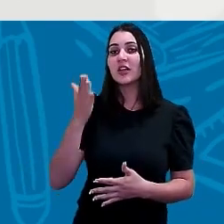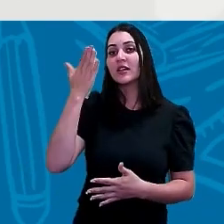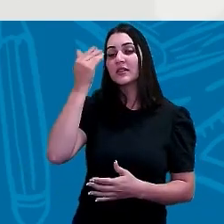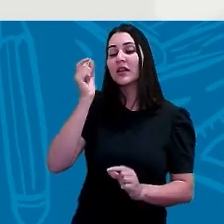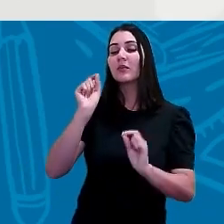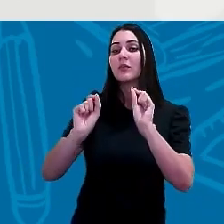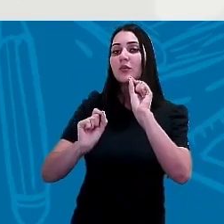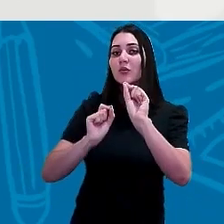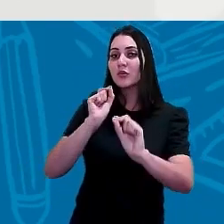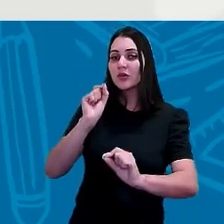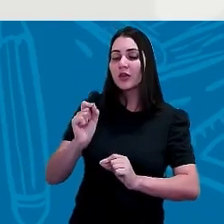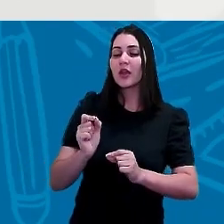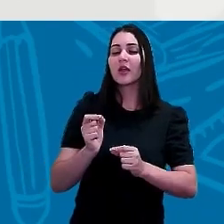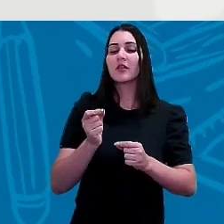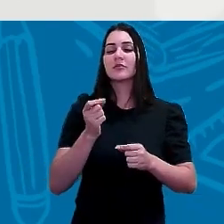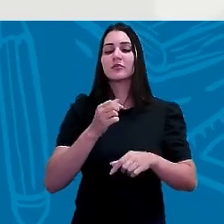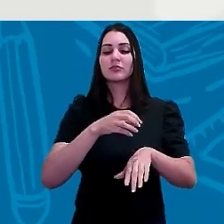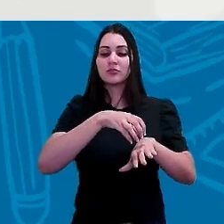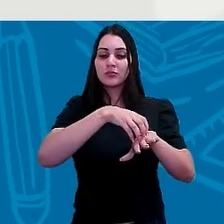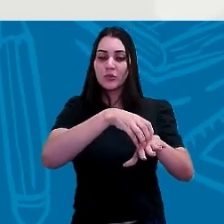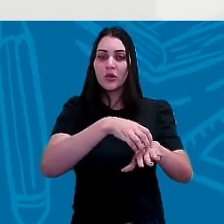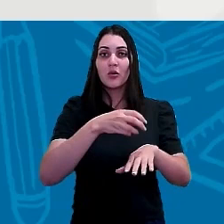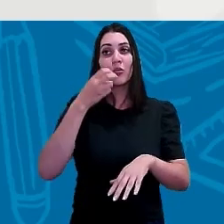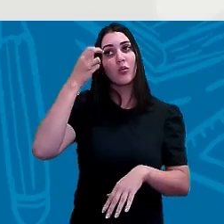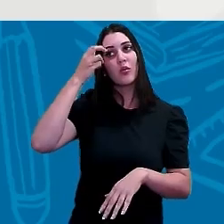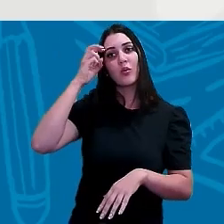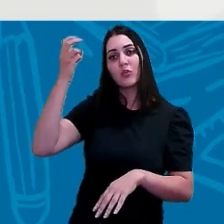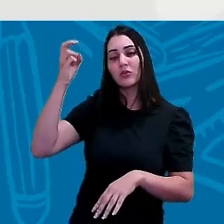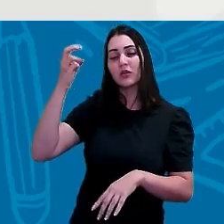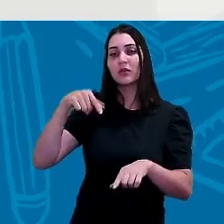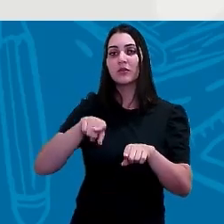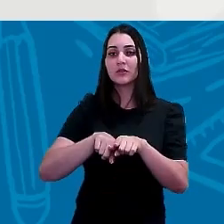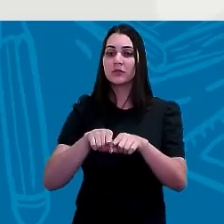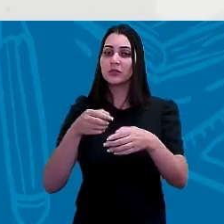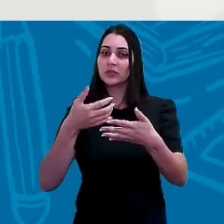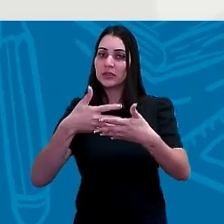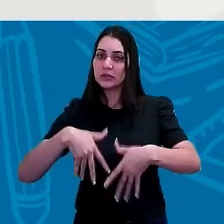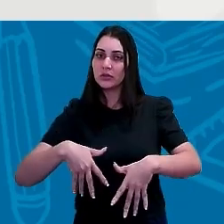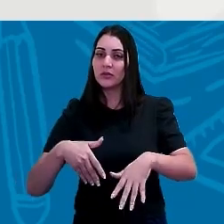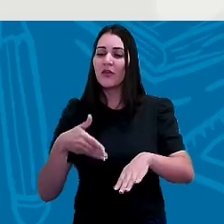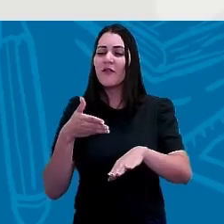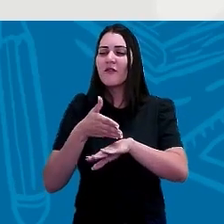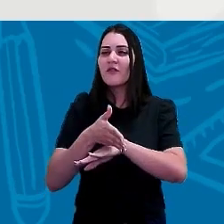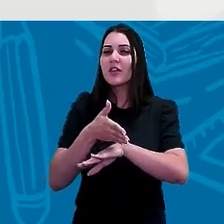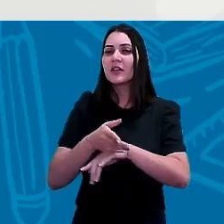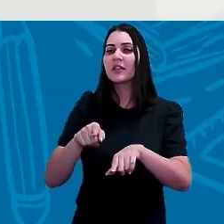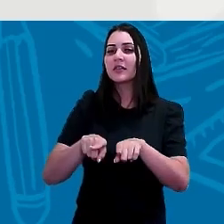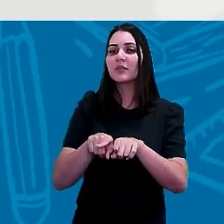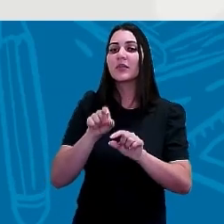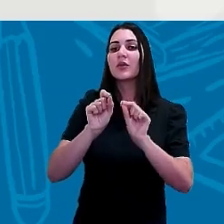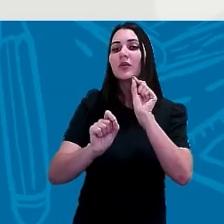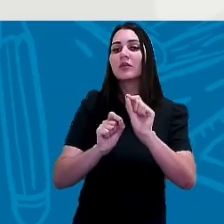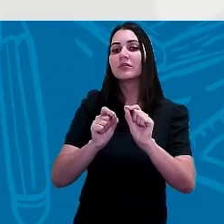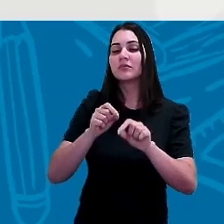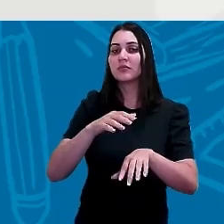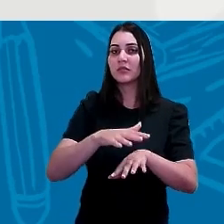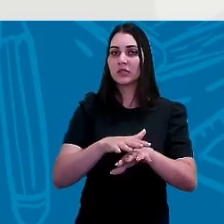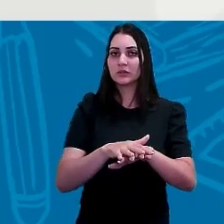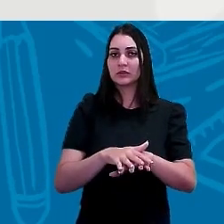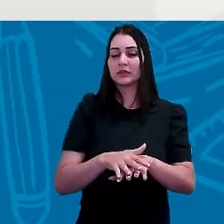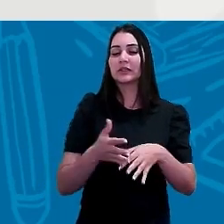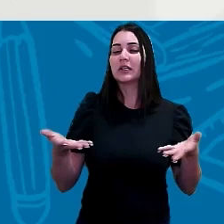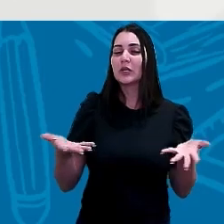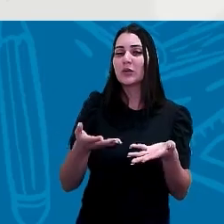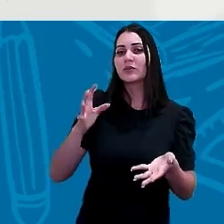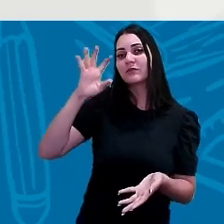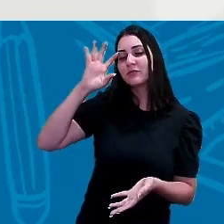turístico cultural e natural, agora a gente vai entrar um pouquinho da matemática, tá certo? Então, vamos resolver um probleminha